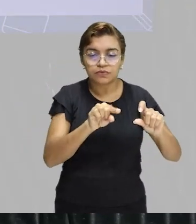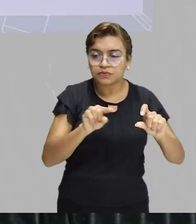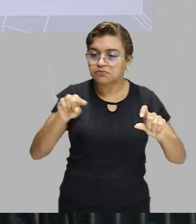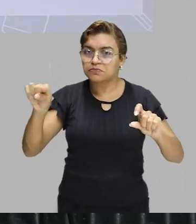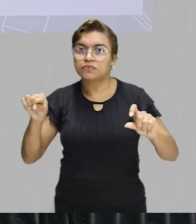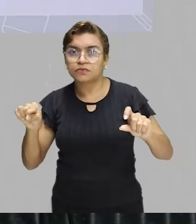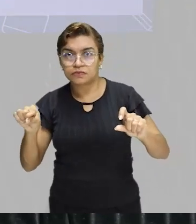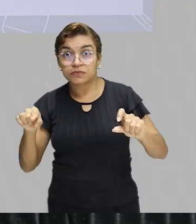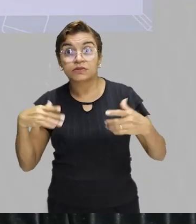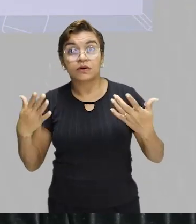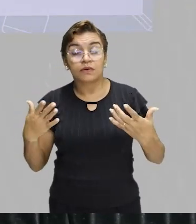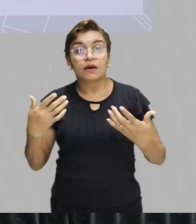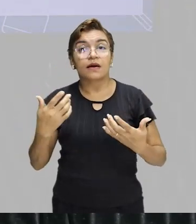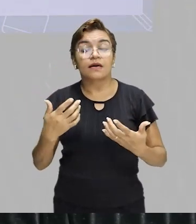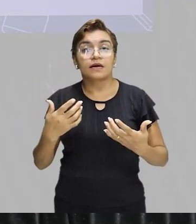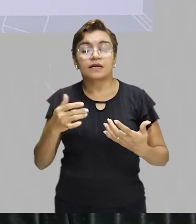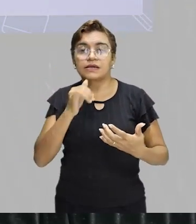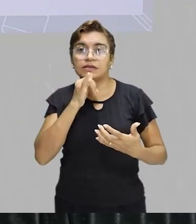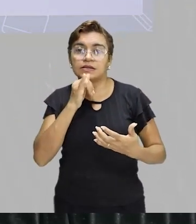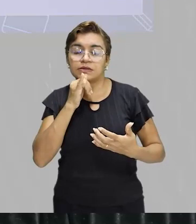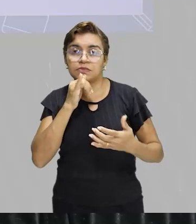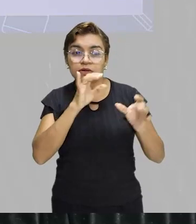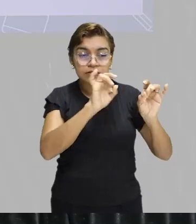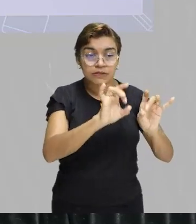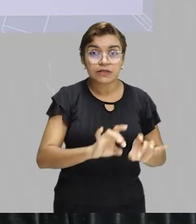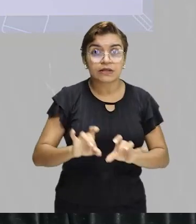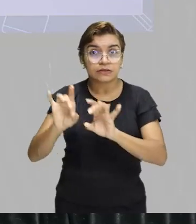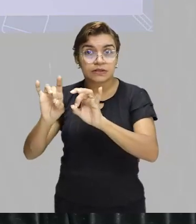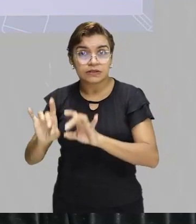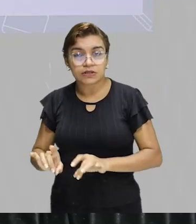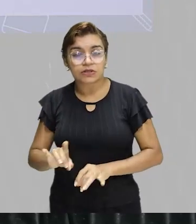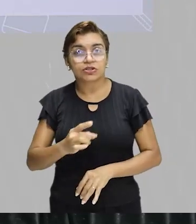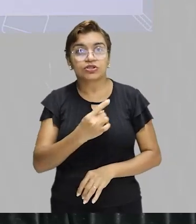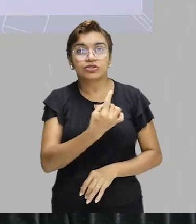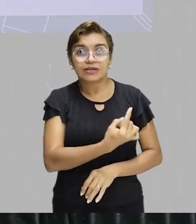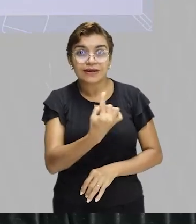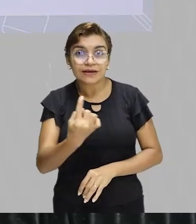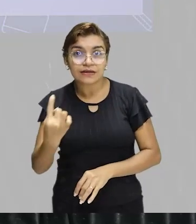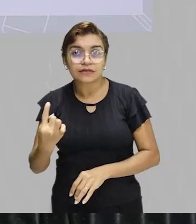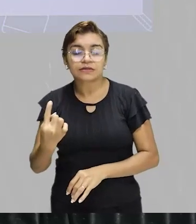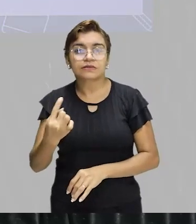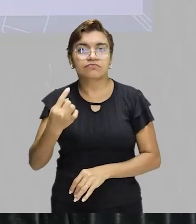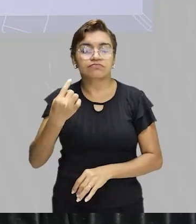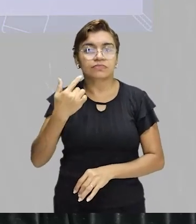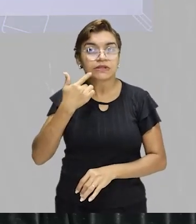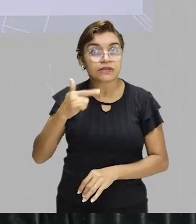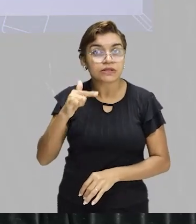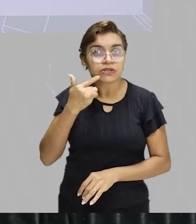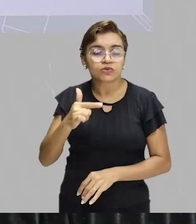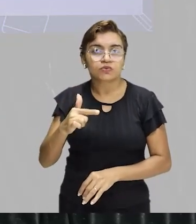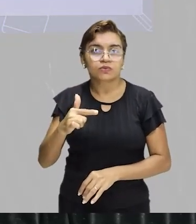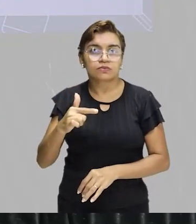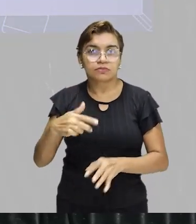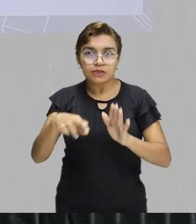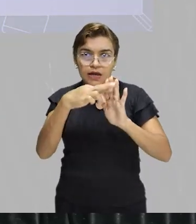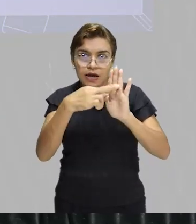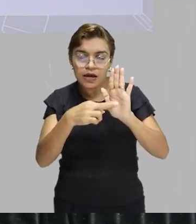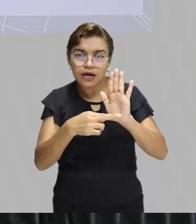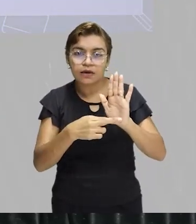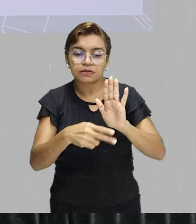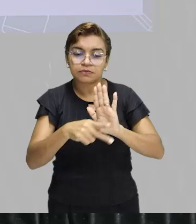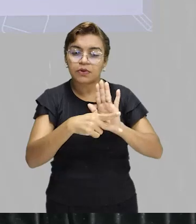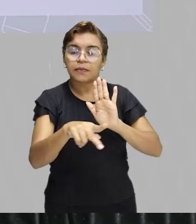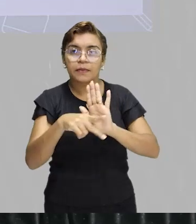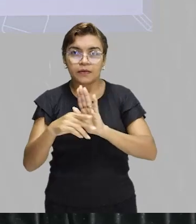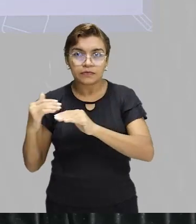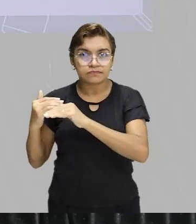são particularidades que cada idioma possui. Cada idioma tem suas regras próprias, que seguem um padrão normativo,